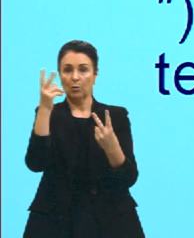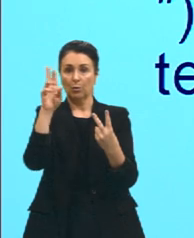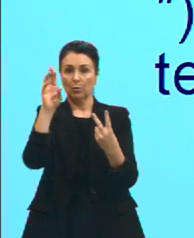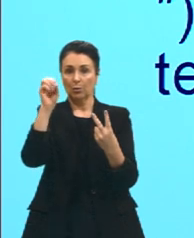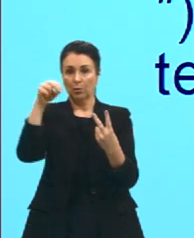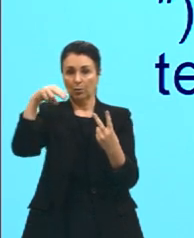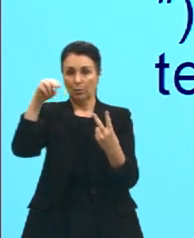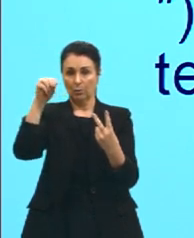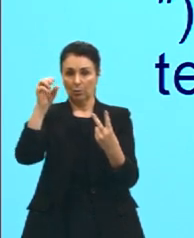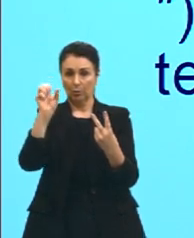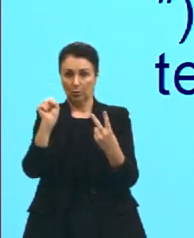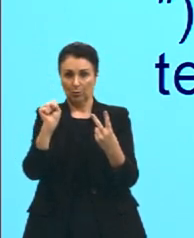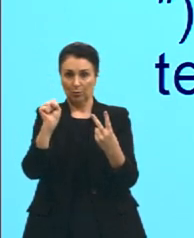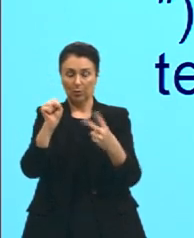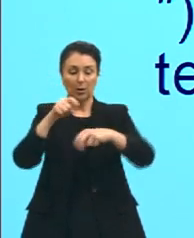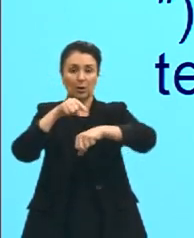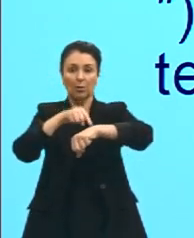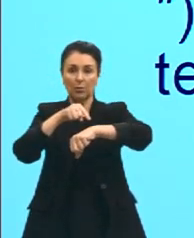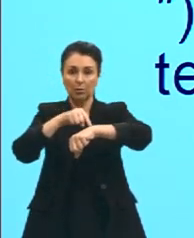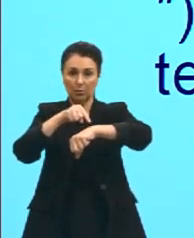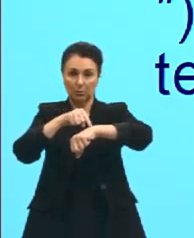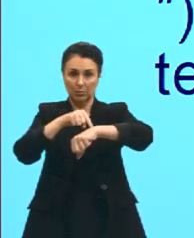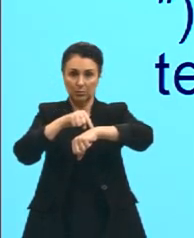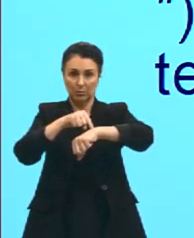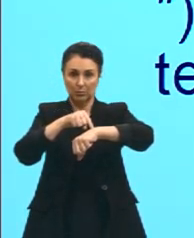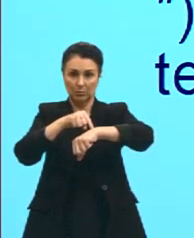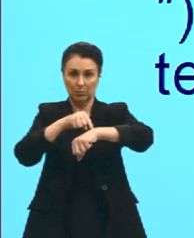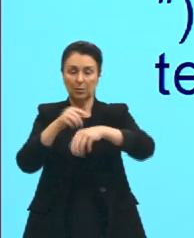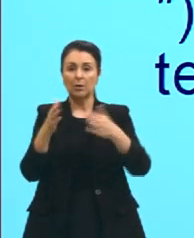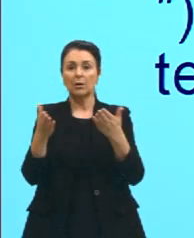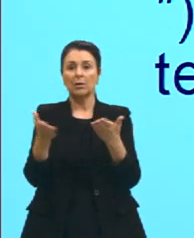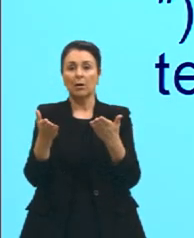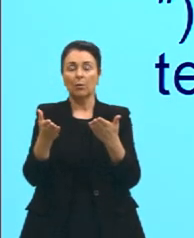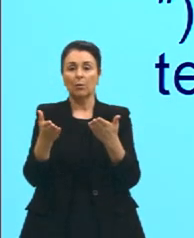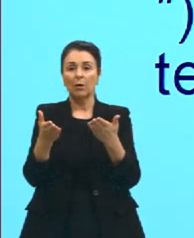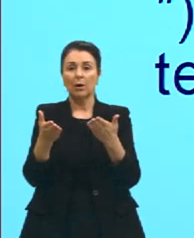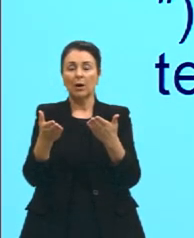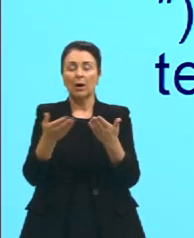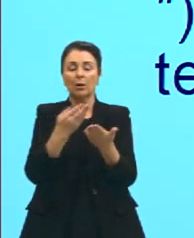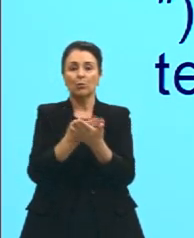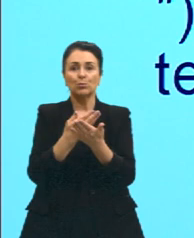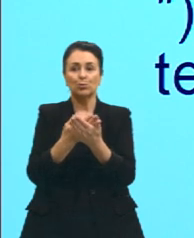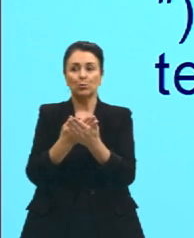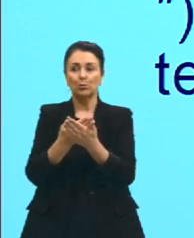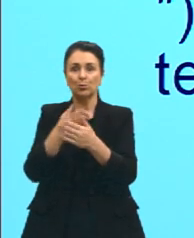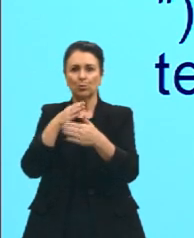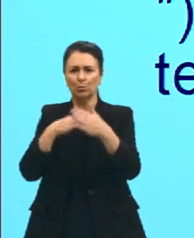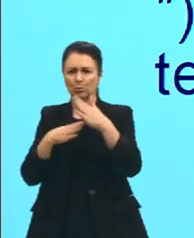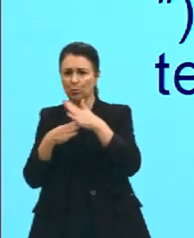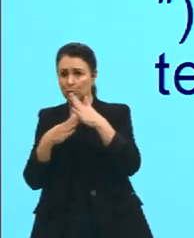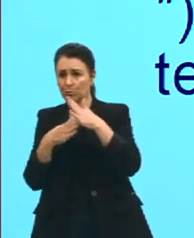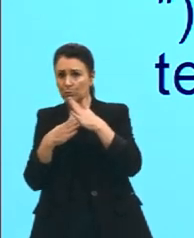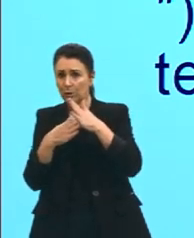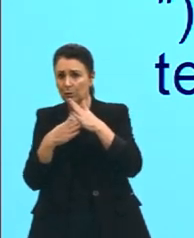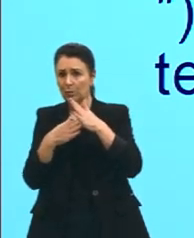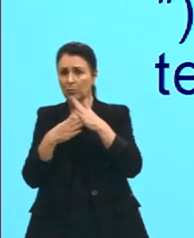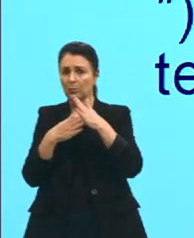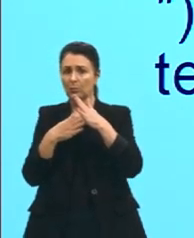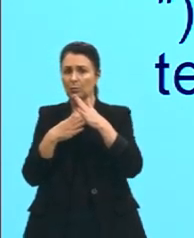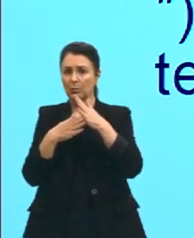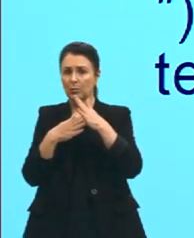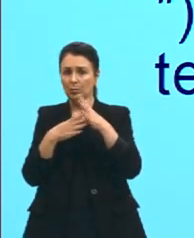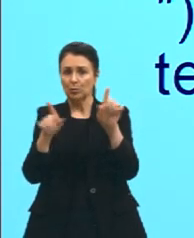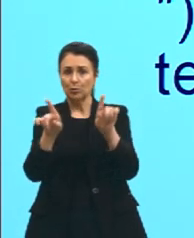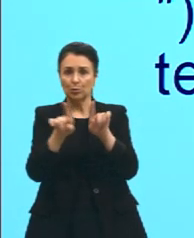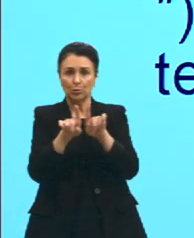tempo então sincronia de uma maneira simples a gente poderia dizer que é o mesmo que ao